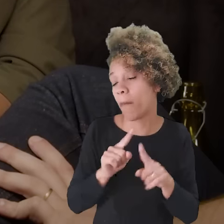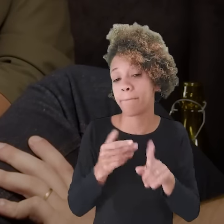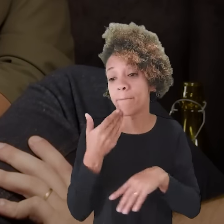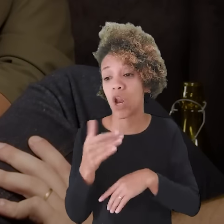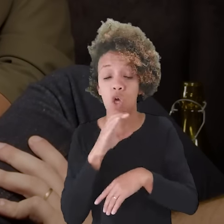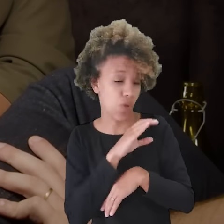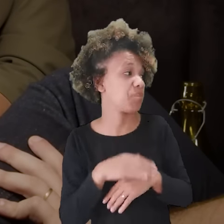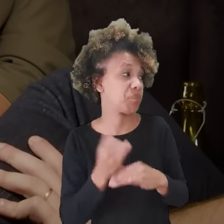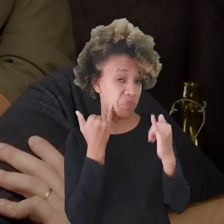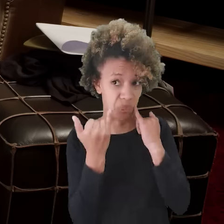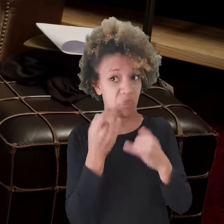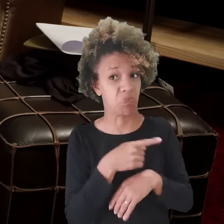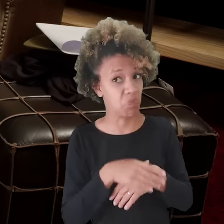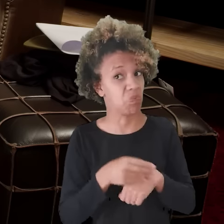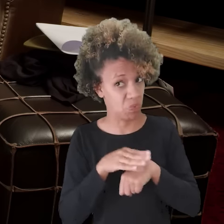melhor quente